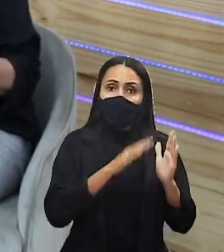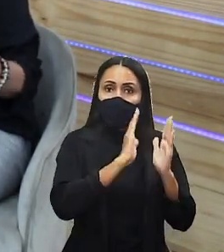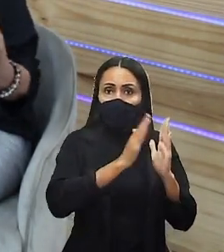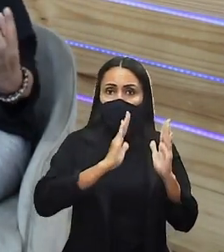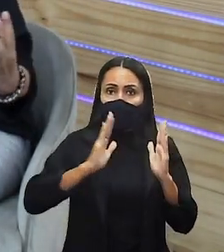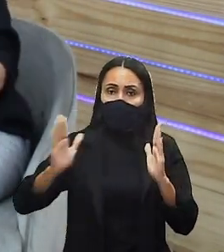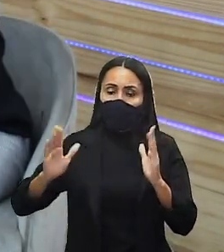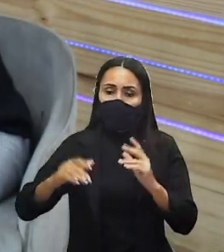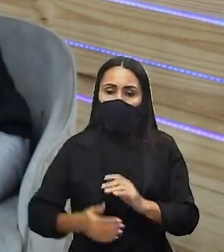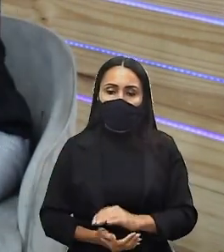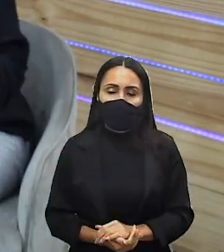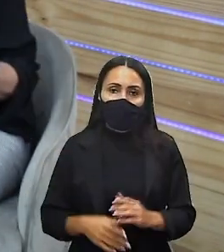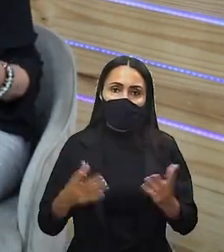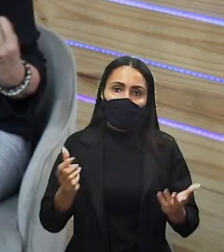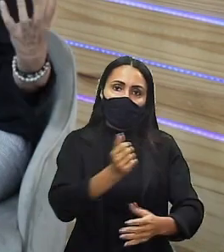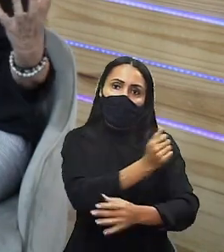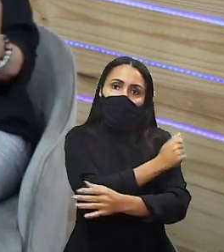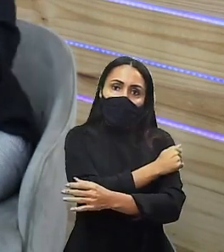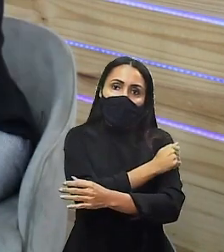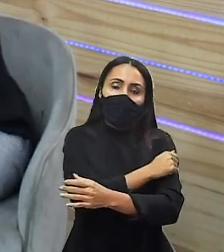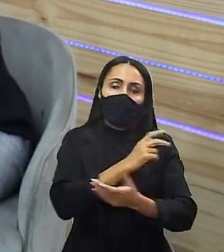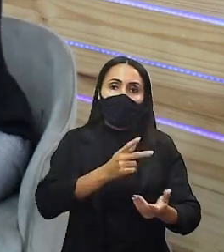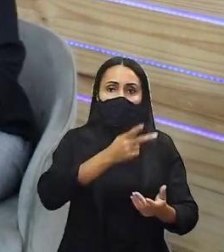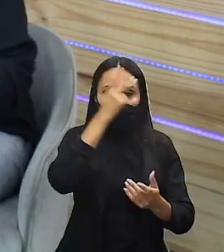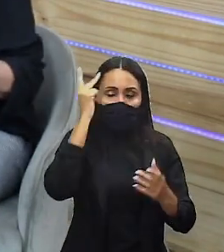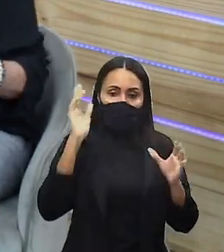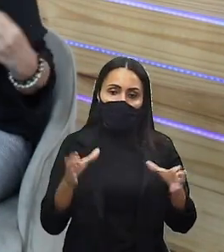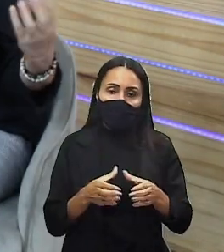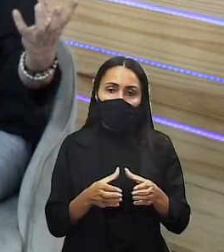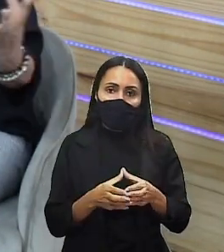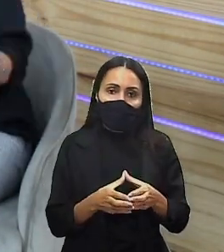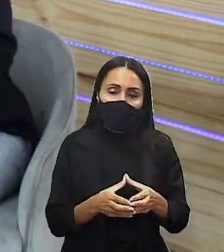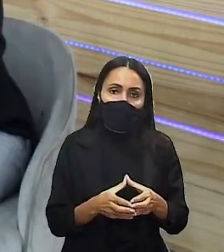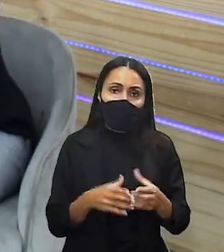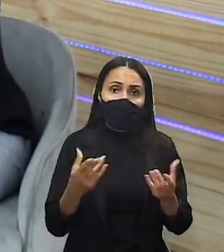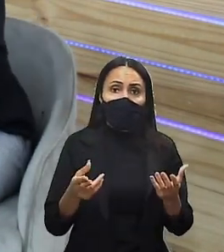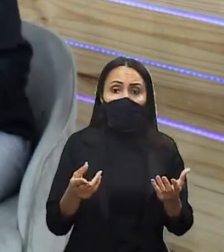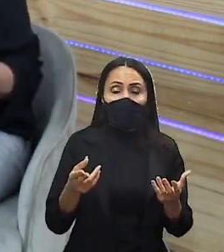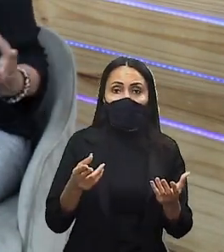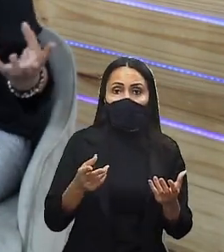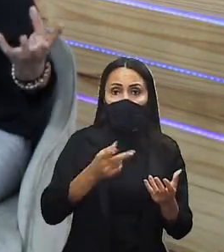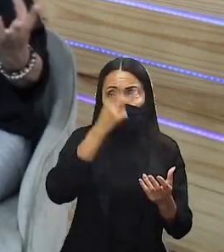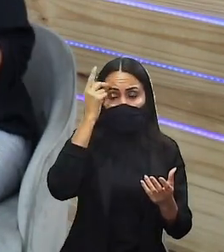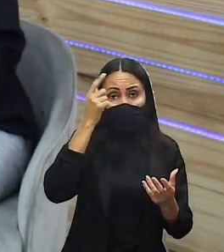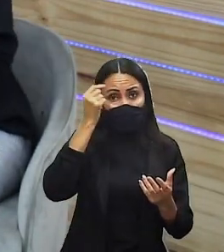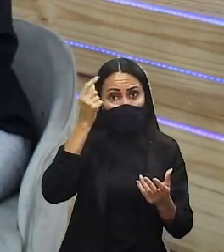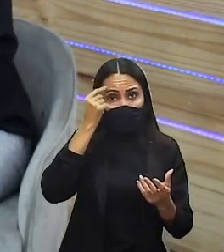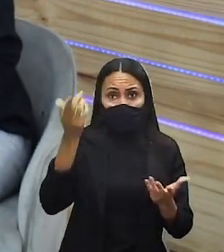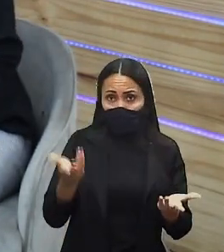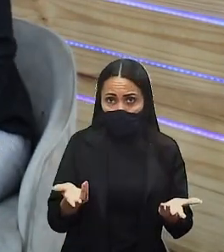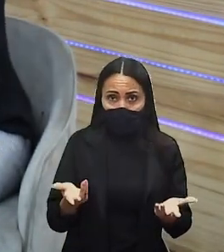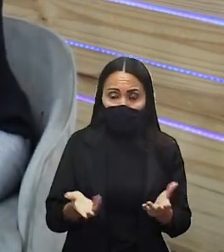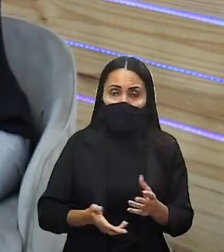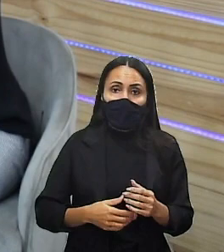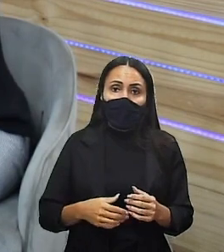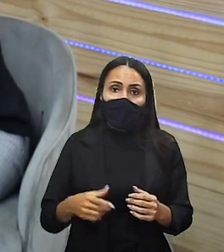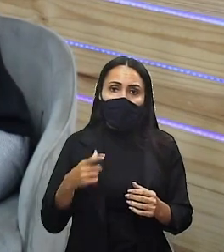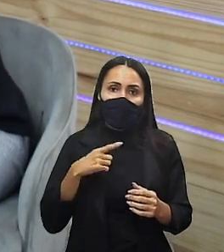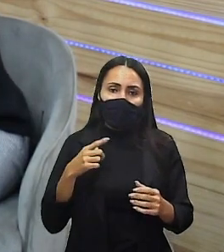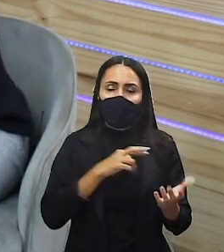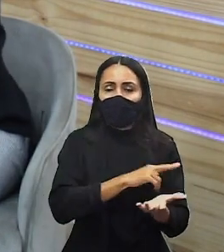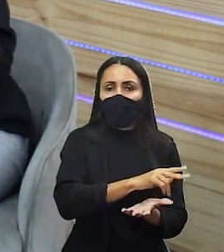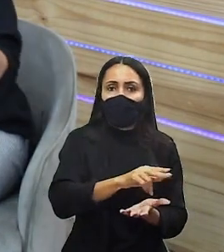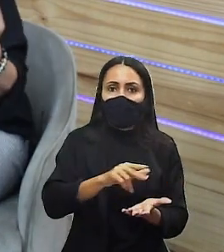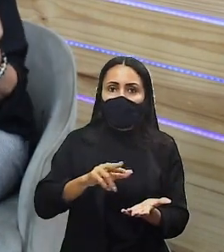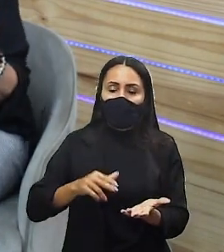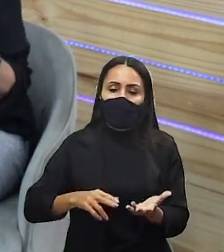atender ou os alunos, ou pessoas da comunidade, ou universitários, ou professores. Então, você tem uma